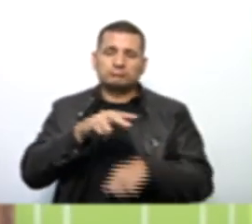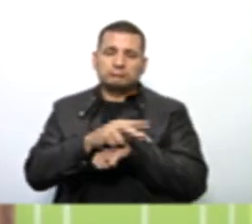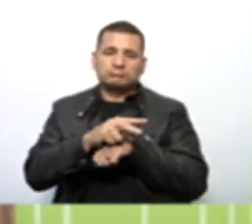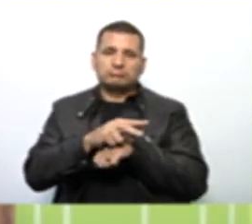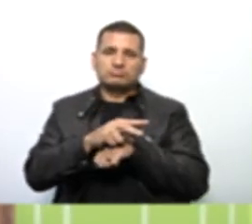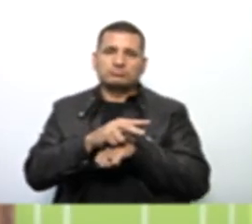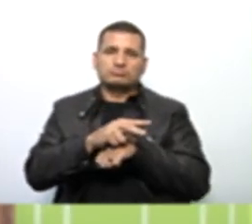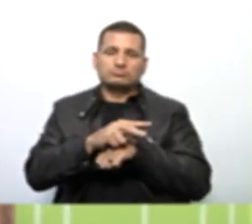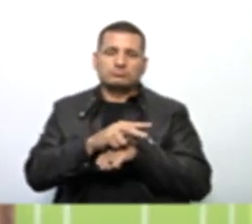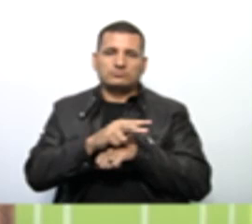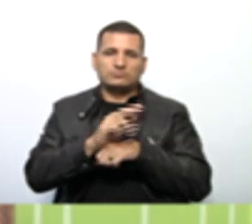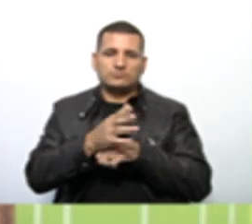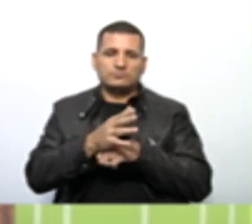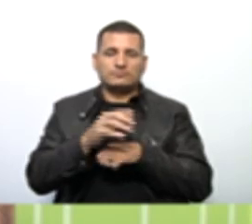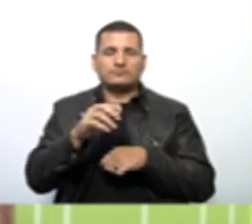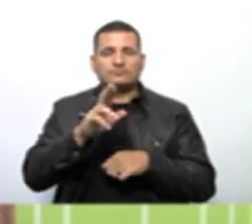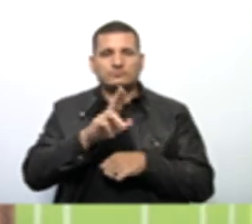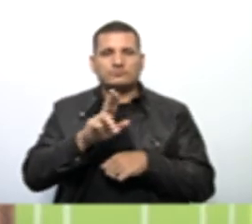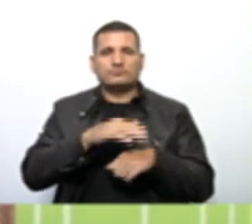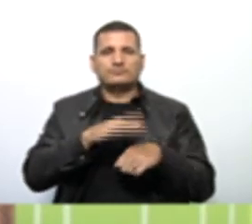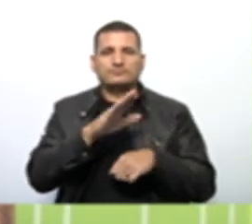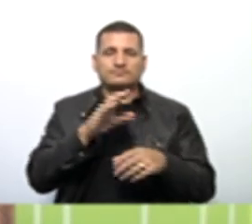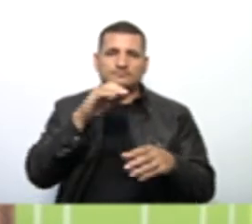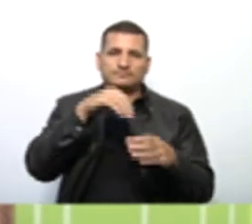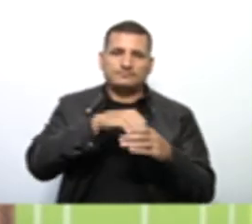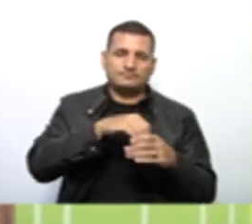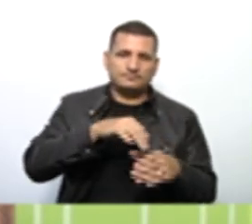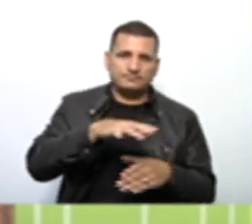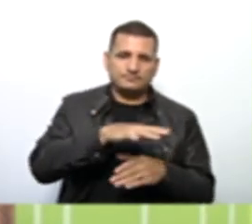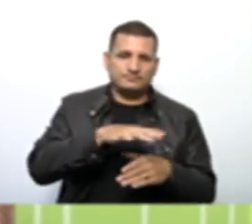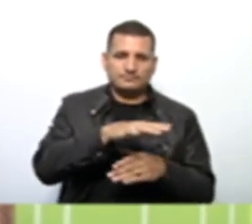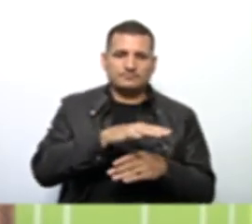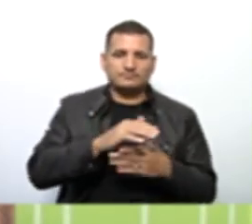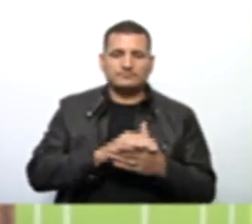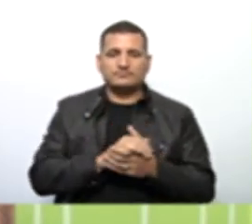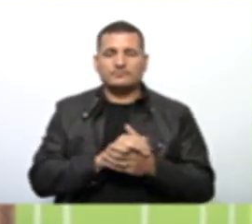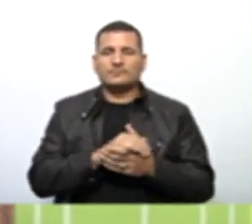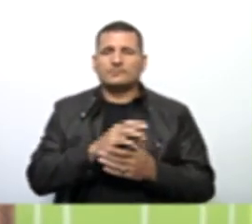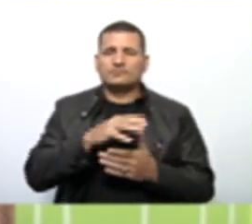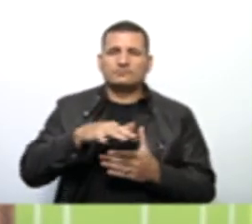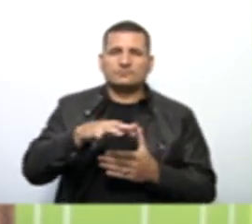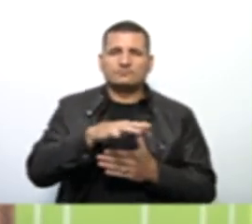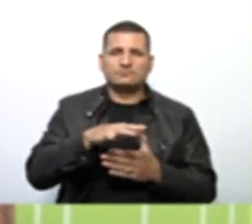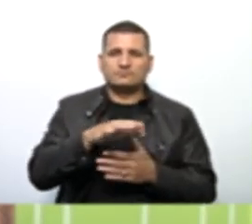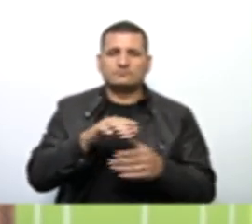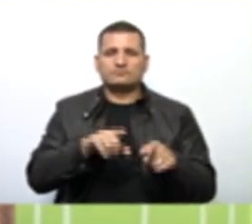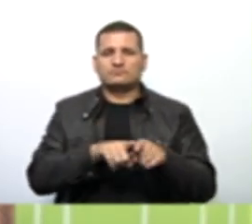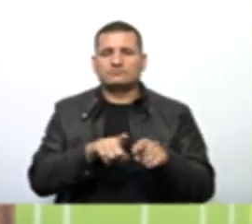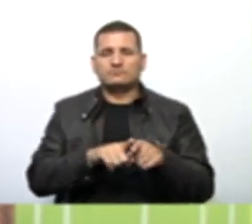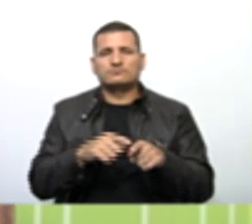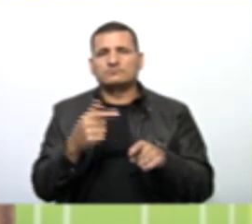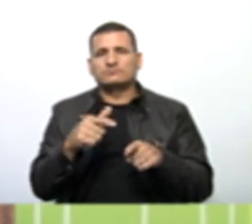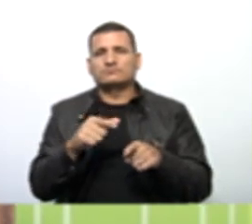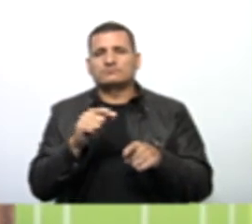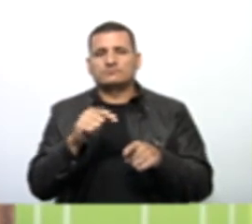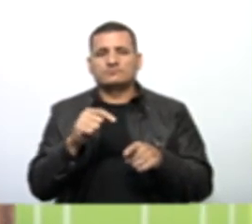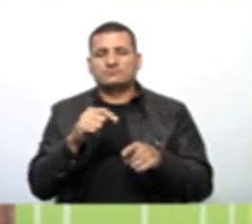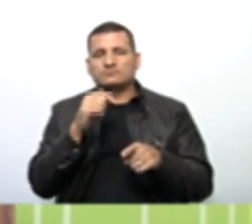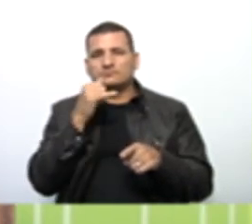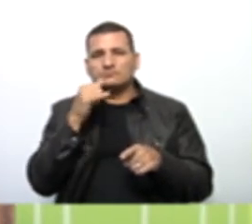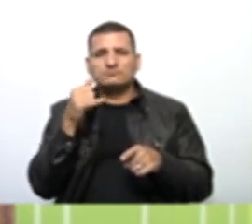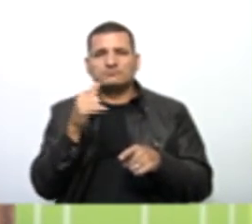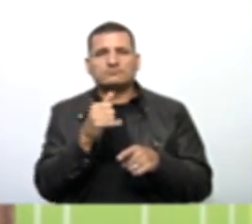então você usa mais em ambiente interno em ambiente também onde não tem uma interferência eletromagnética